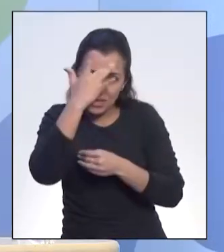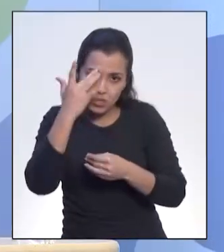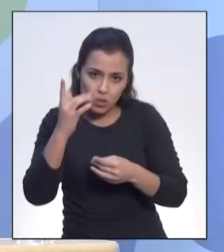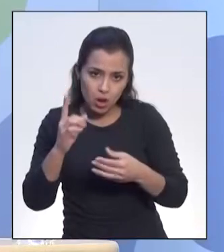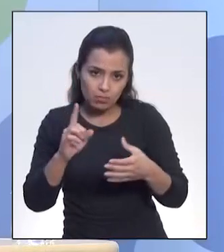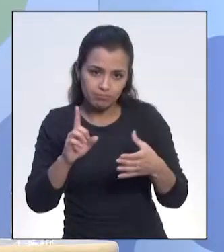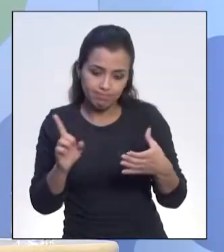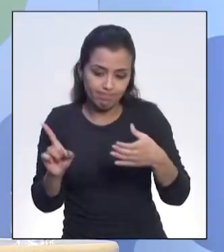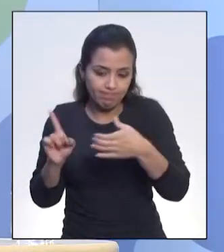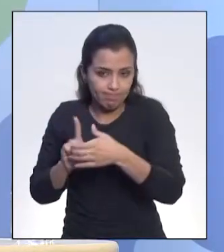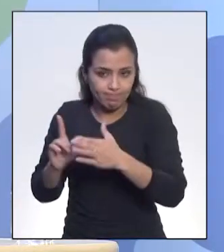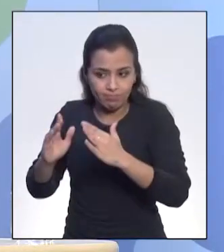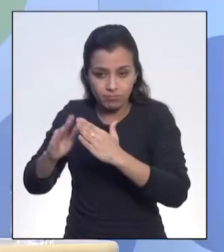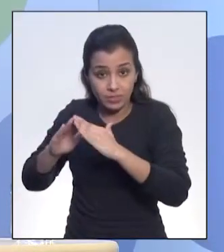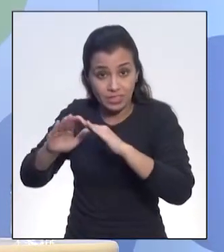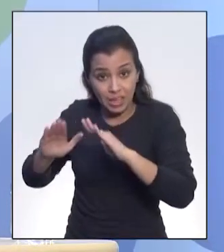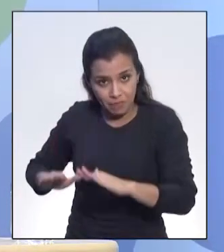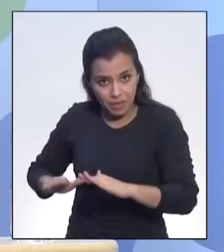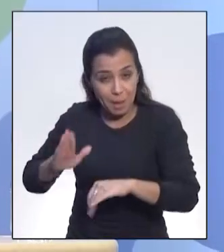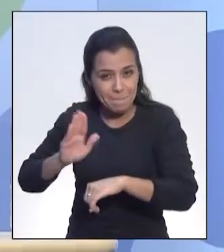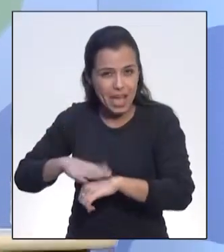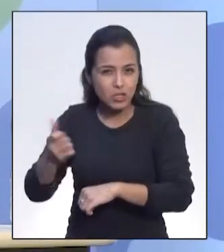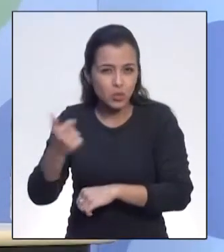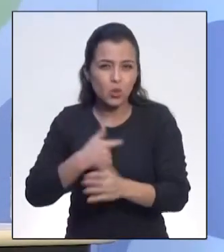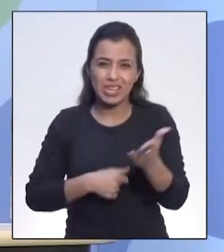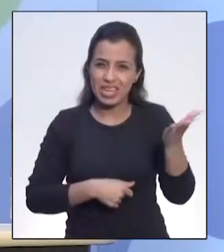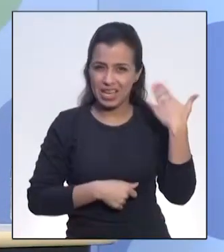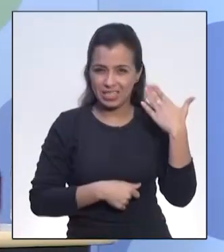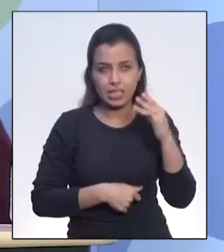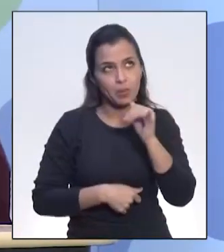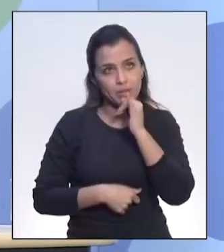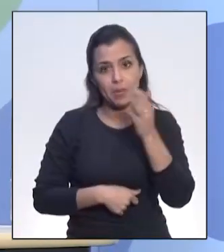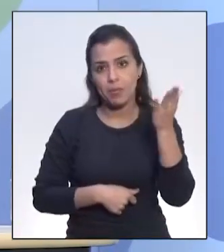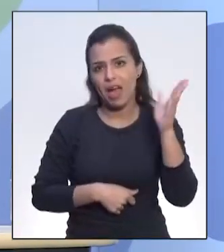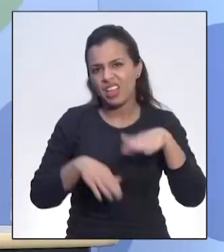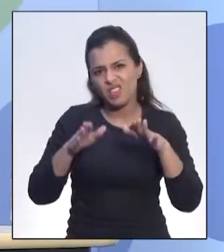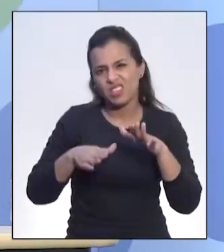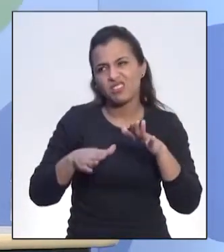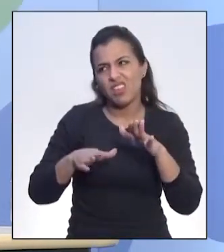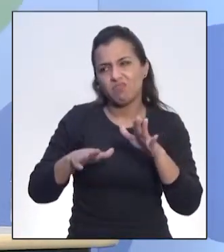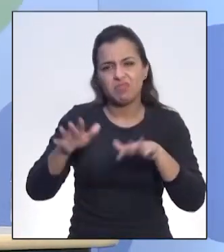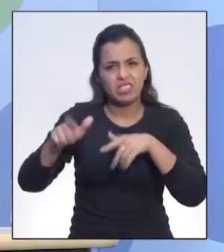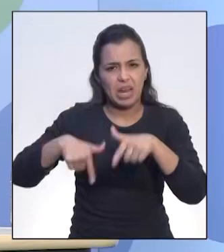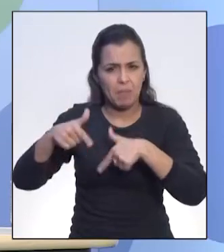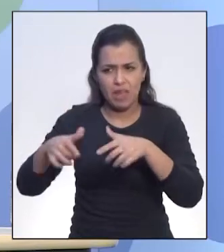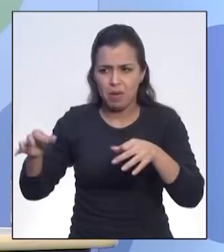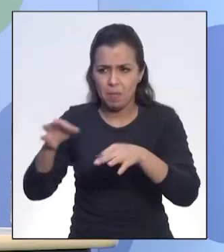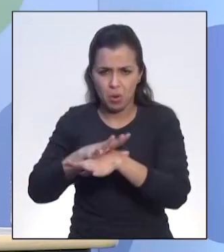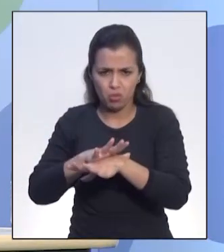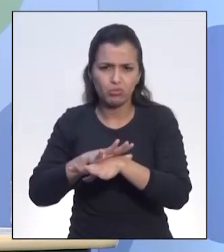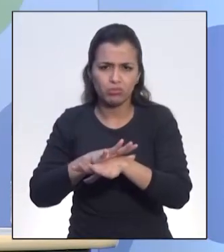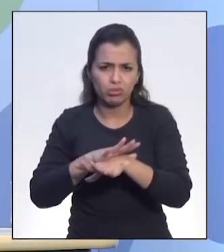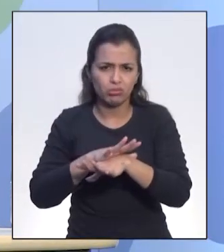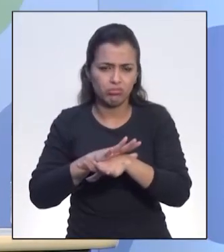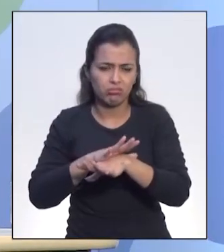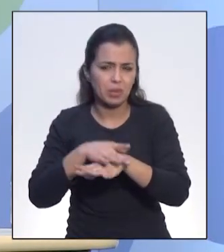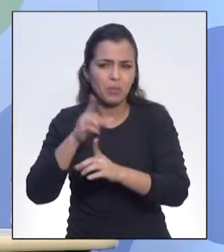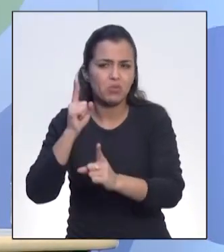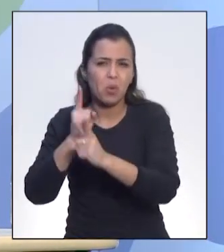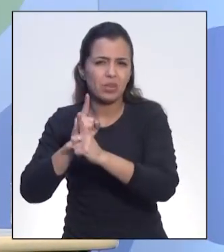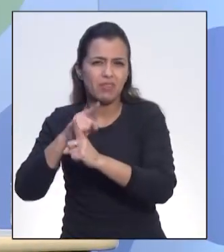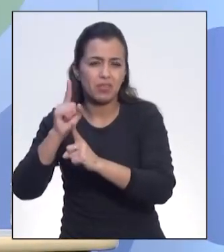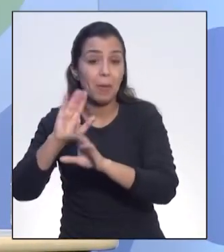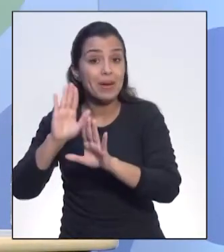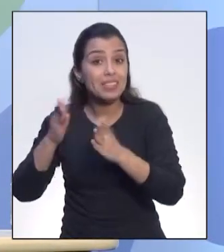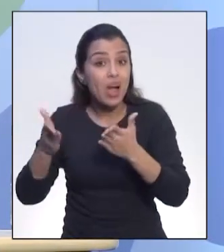mais tempo. Sim. Né, que antes, por exemplo, você às vezes mal se encontrava com as pessoas por causa de trabalho, e hoje as pessoas estão o tempo todo